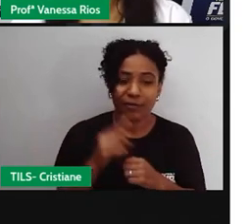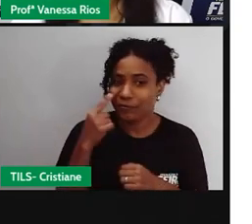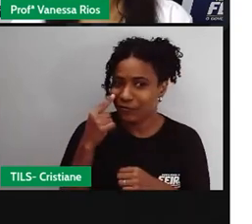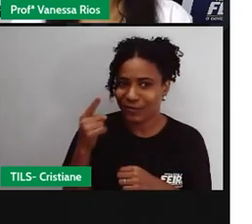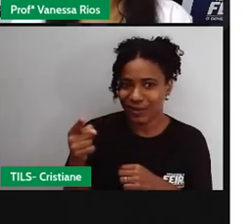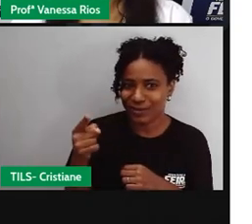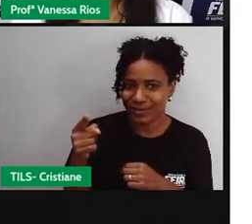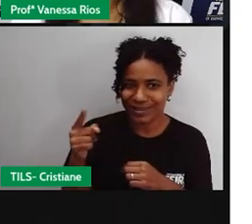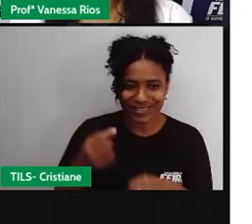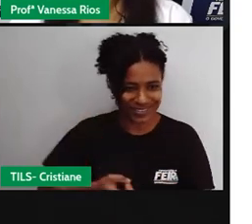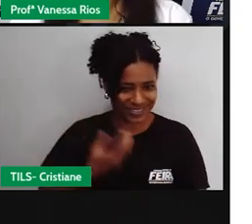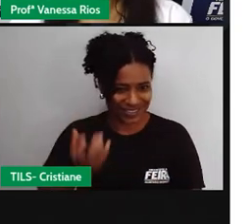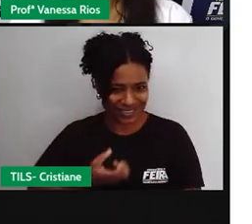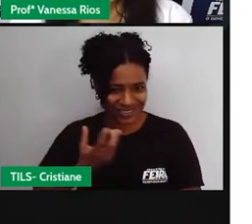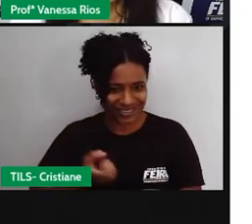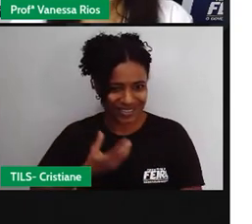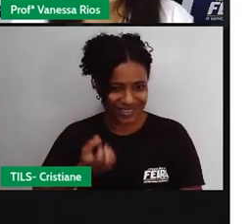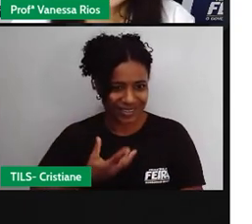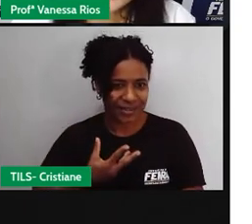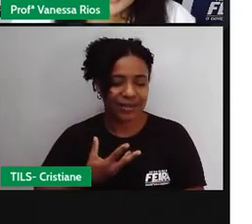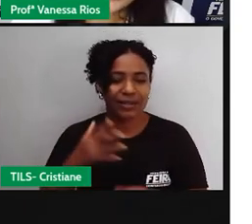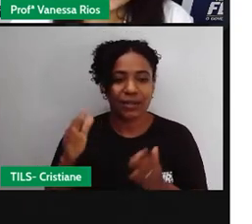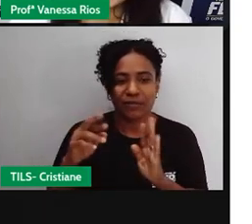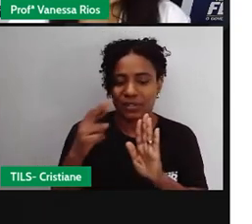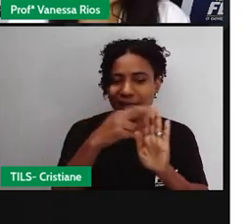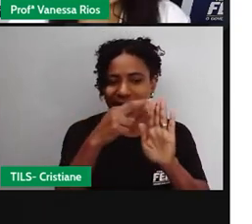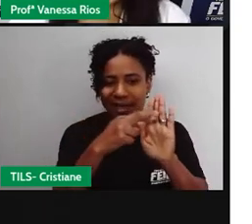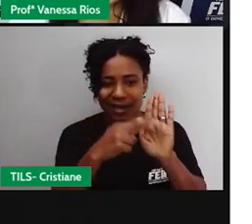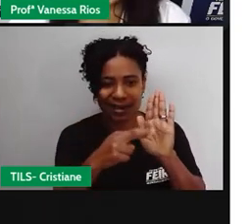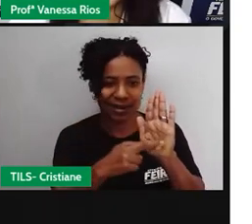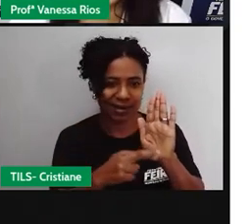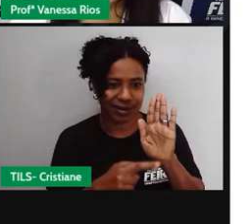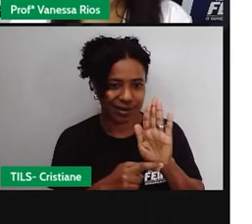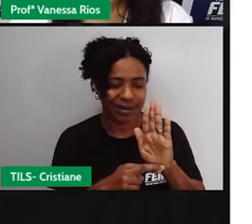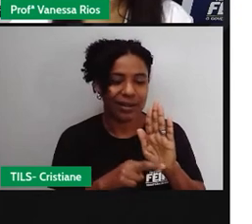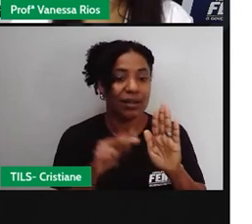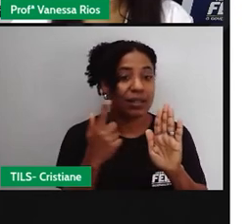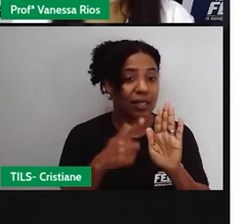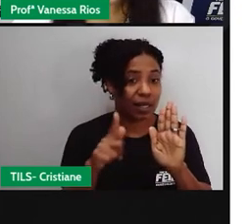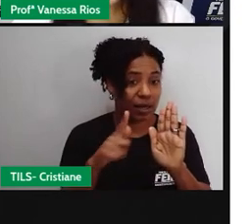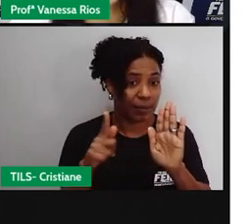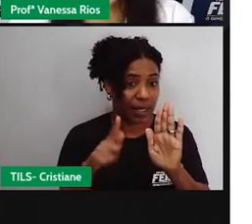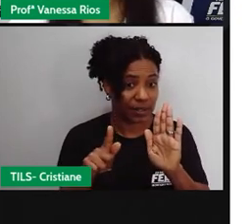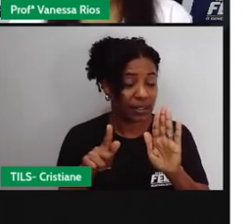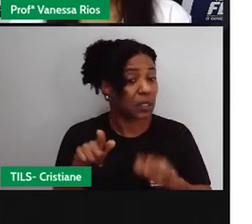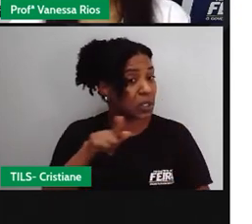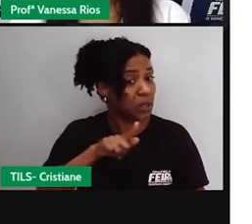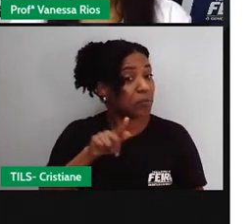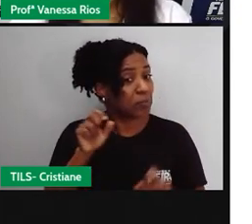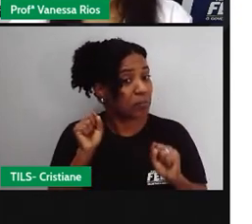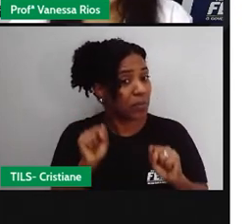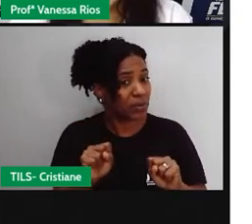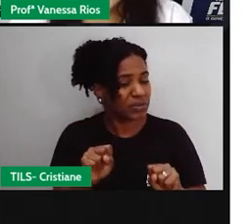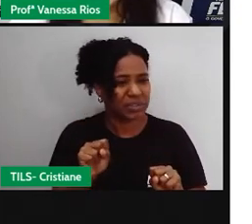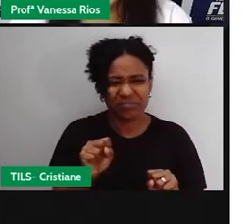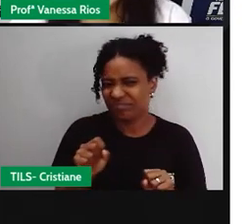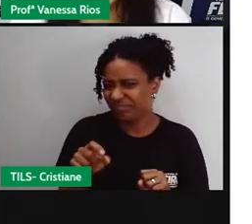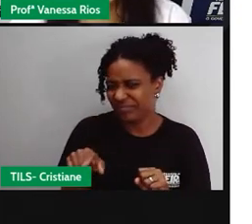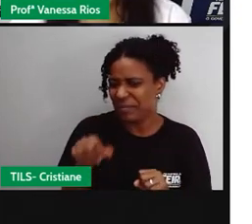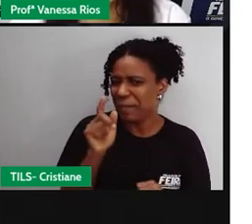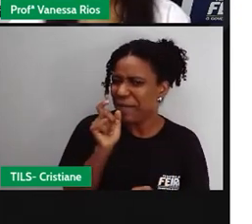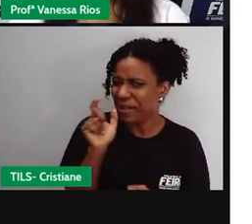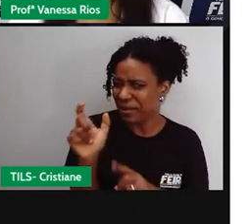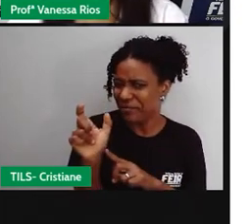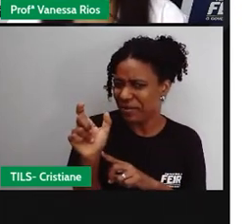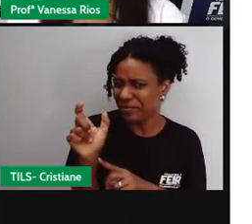olhos das regras, né, de gramática, estarem escritas de forma errada. Ah, essa palavra está errada. Mas a